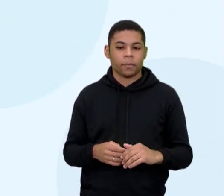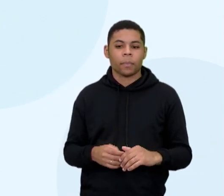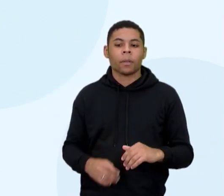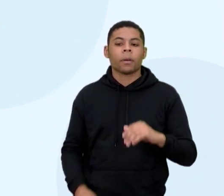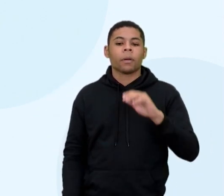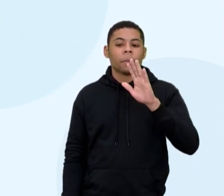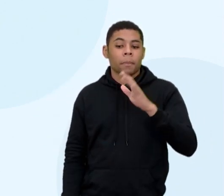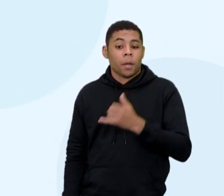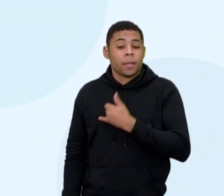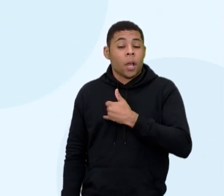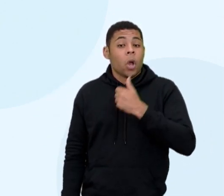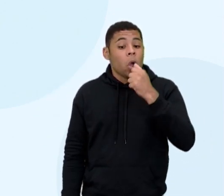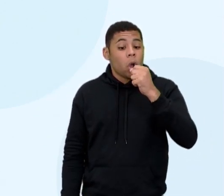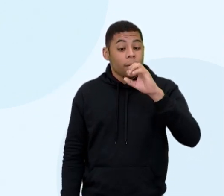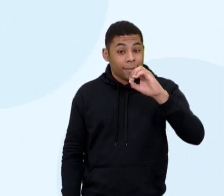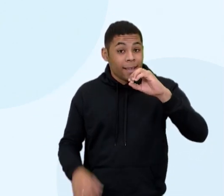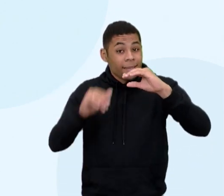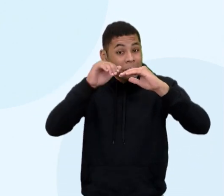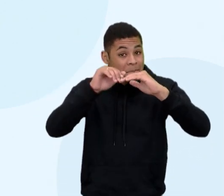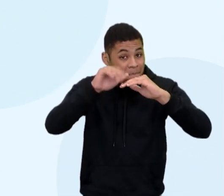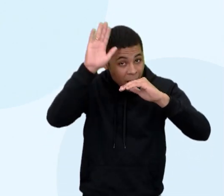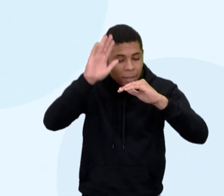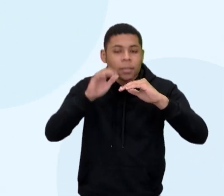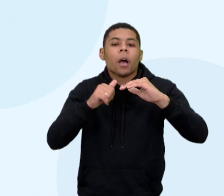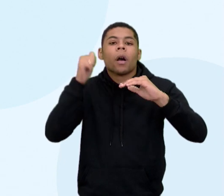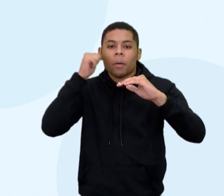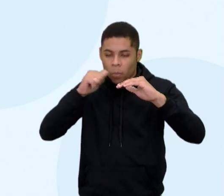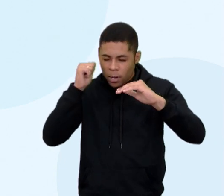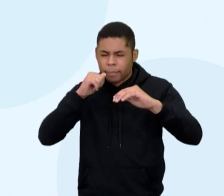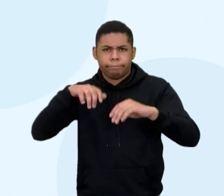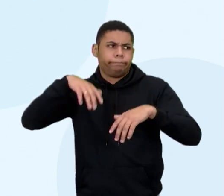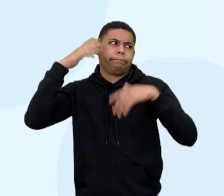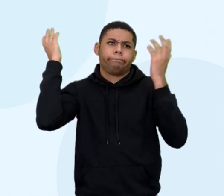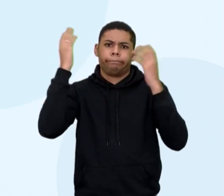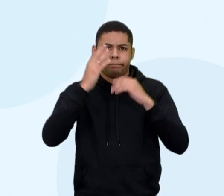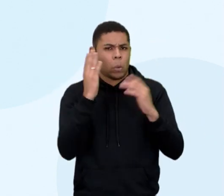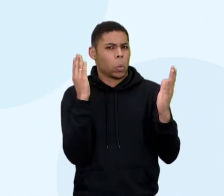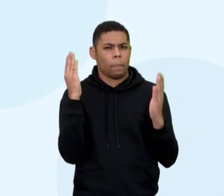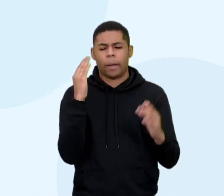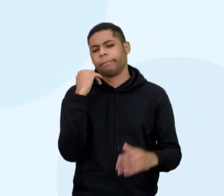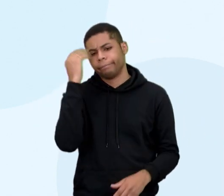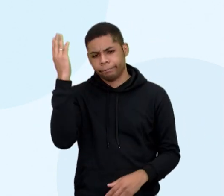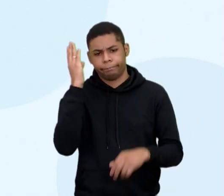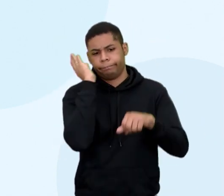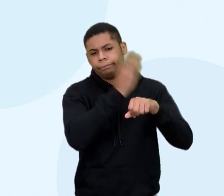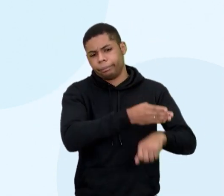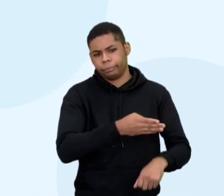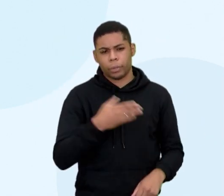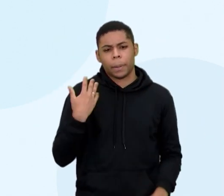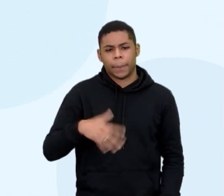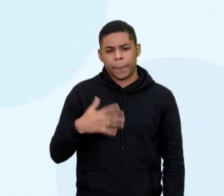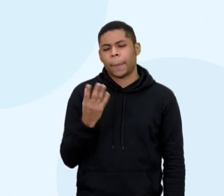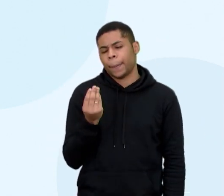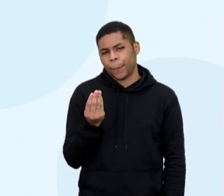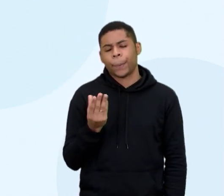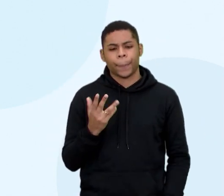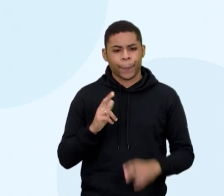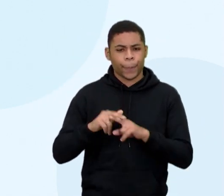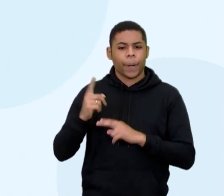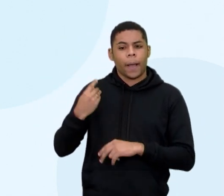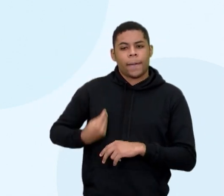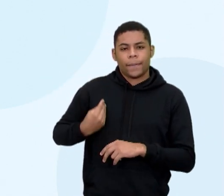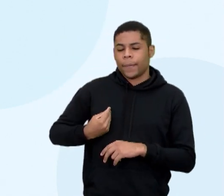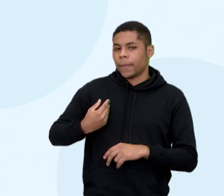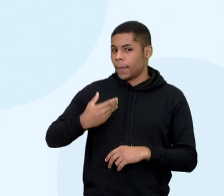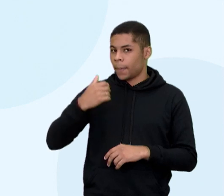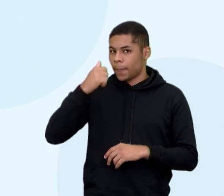80 anos, a proporção de mulheres supera bastante a de homens, né? Até por isso que a expectativa de vida